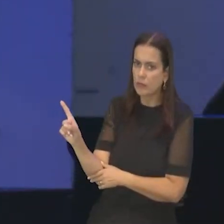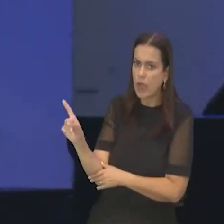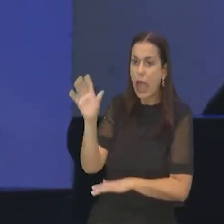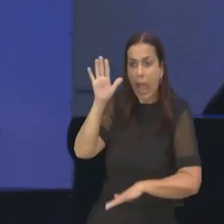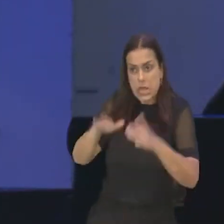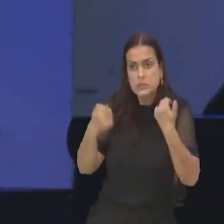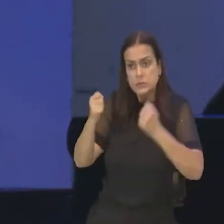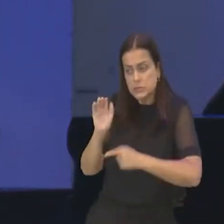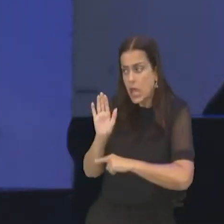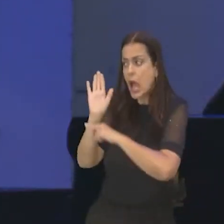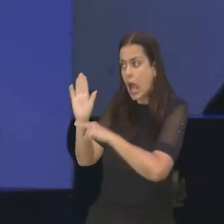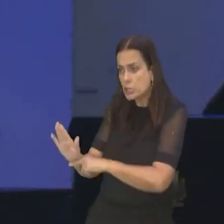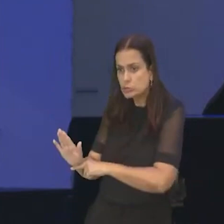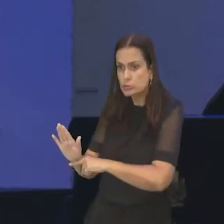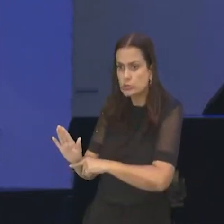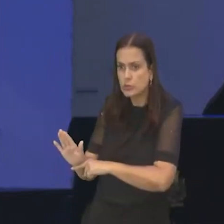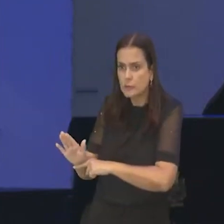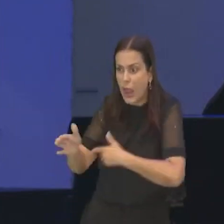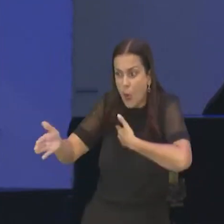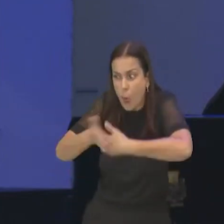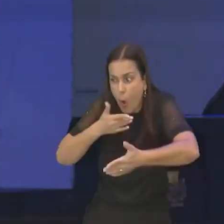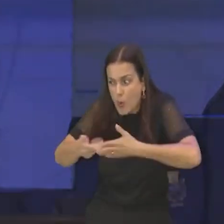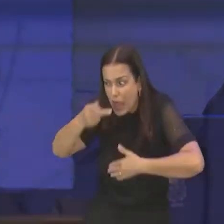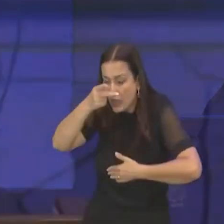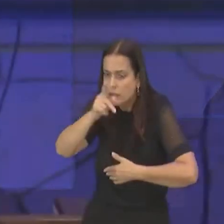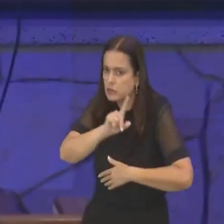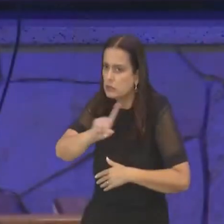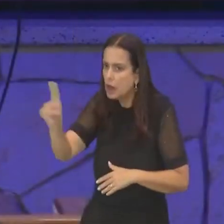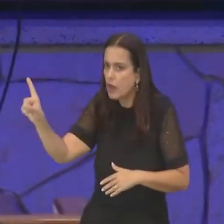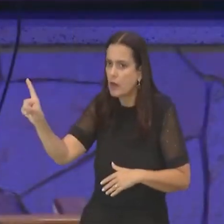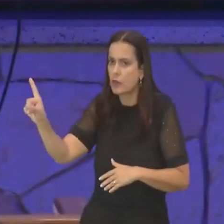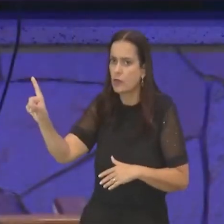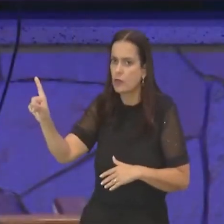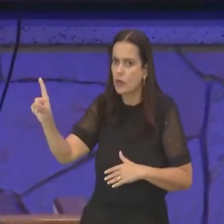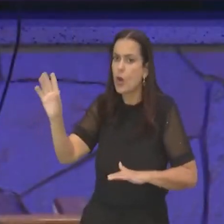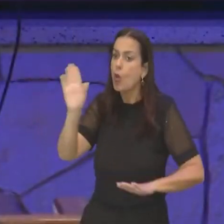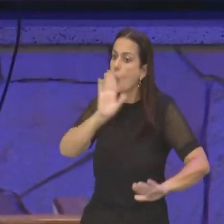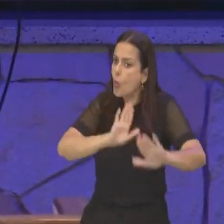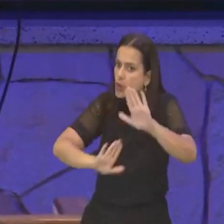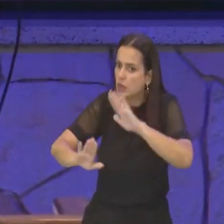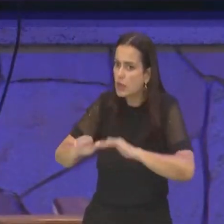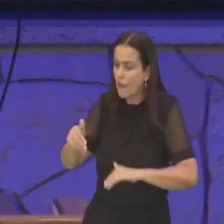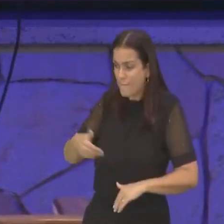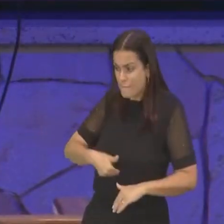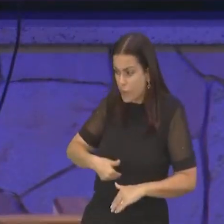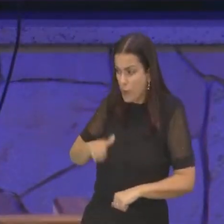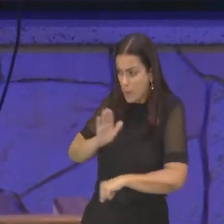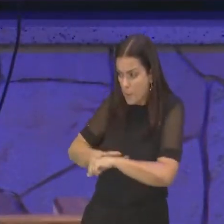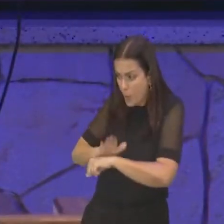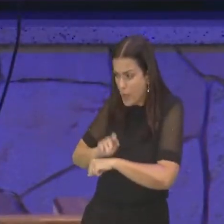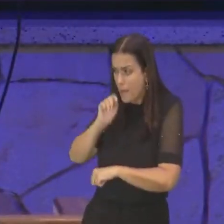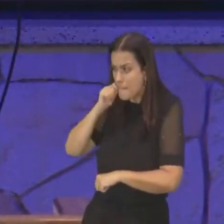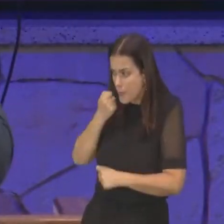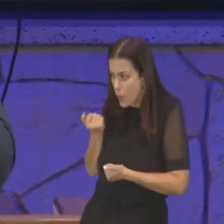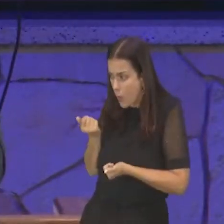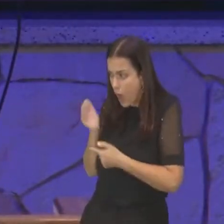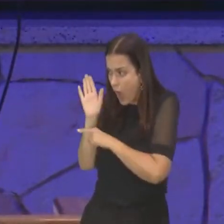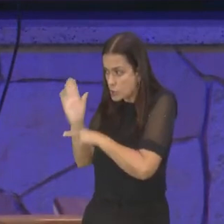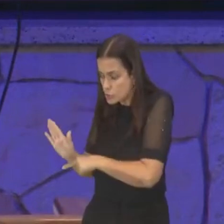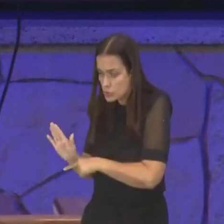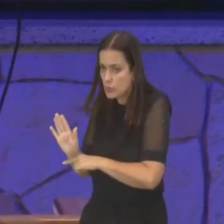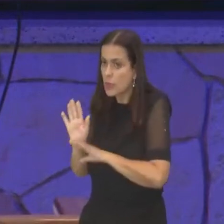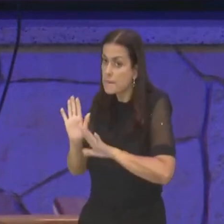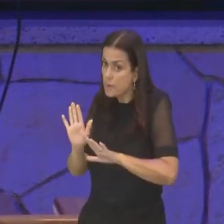vai ser necessário atendermos um faminto, ele está com fome naquele momento, vamos dar o pão. Mas o Senhor também